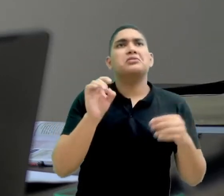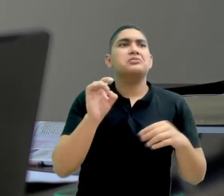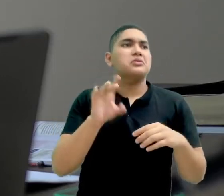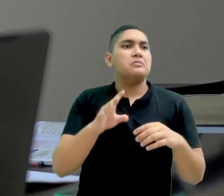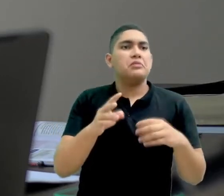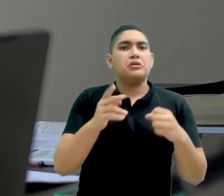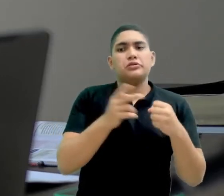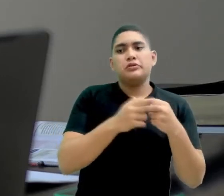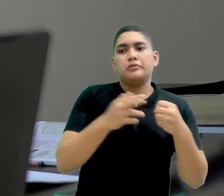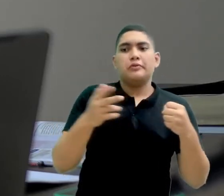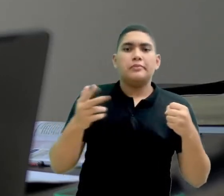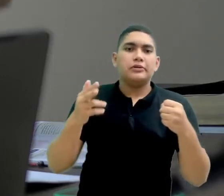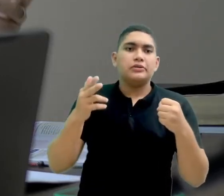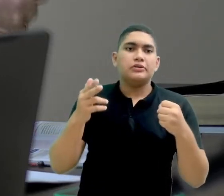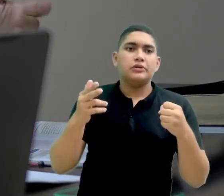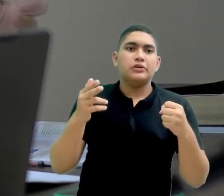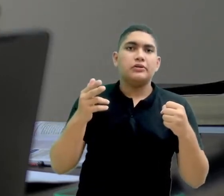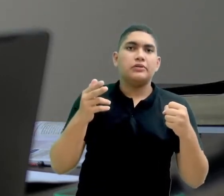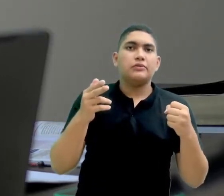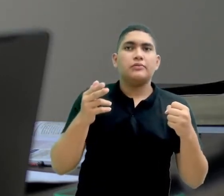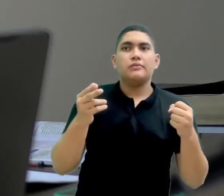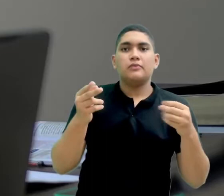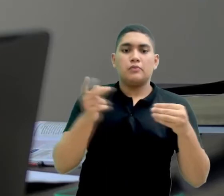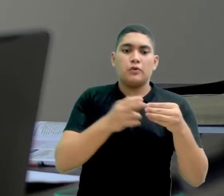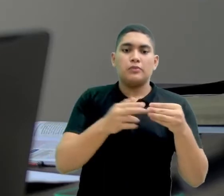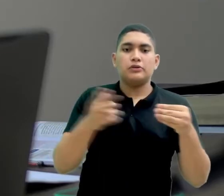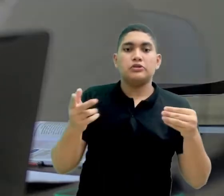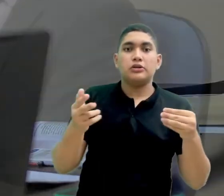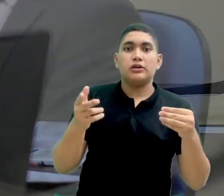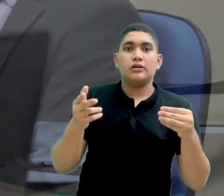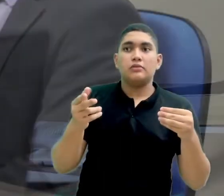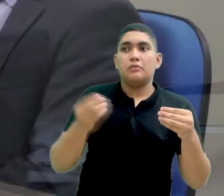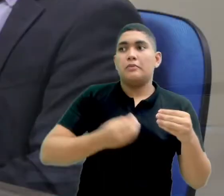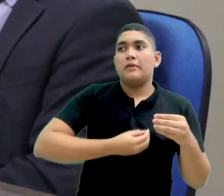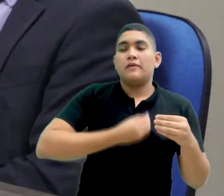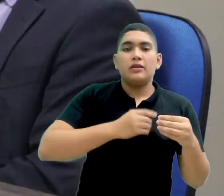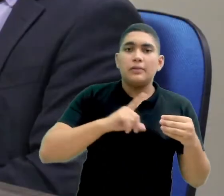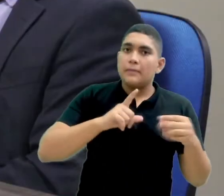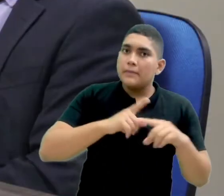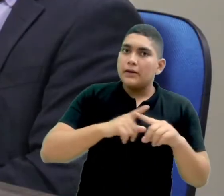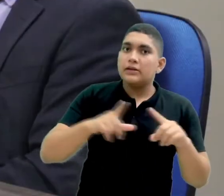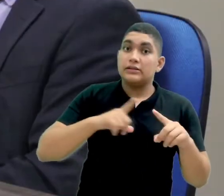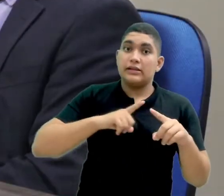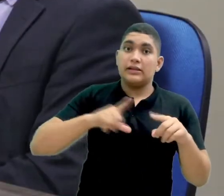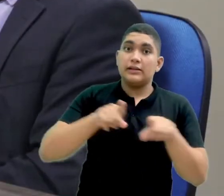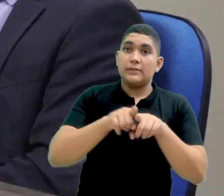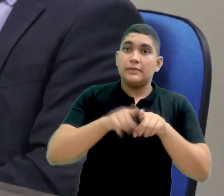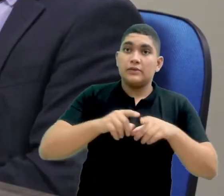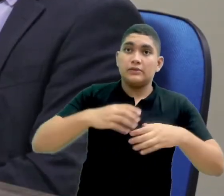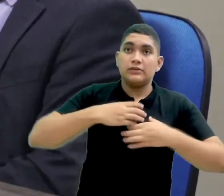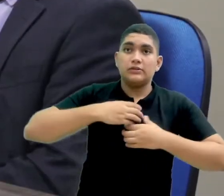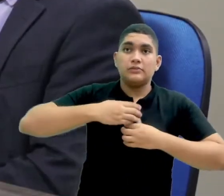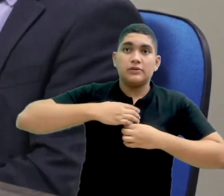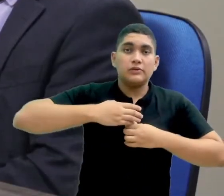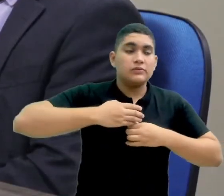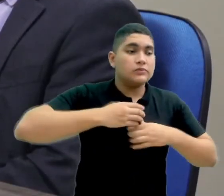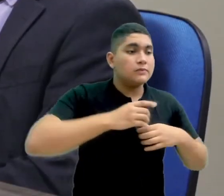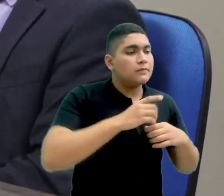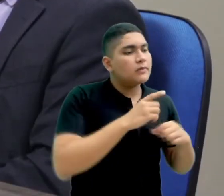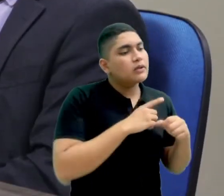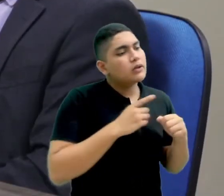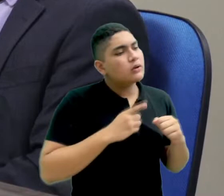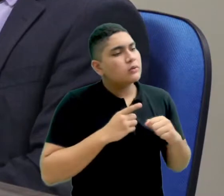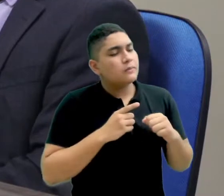vida, né, mas possui sentimentos, né? Isso, exatamente. Diácono Adriano, o Senhor Jesus,